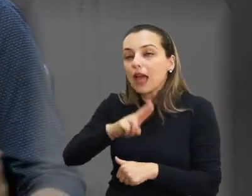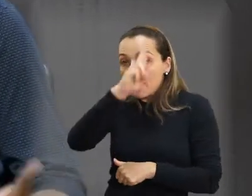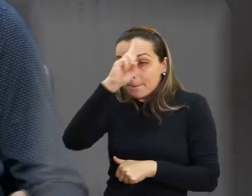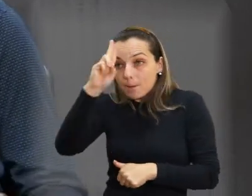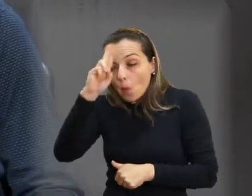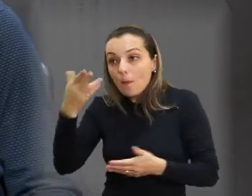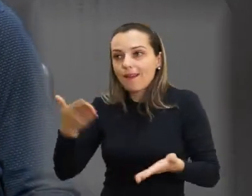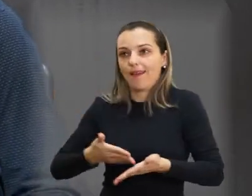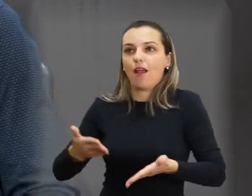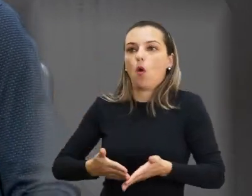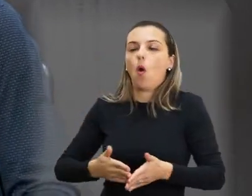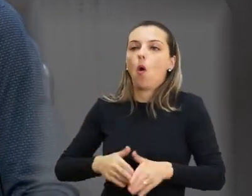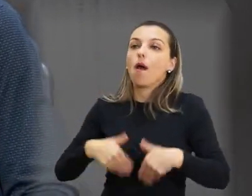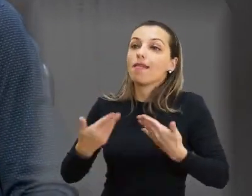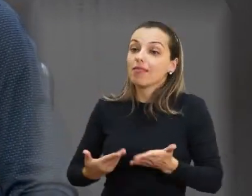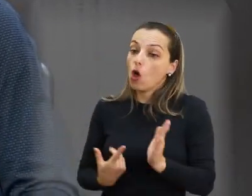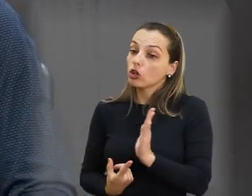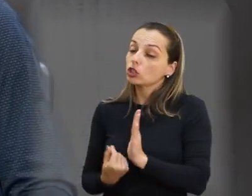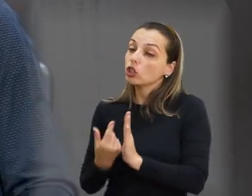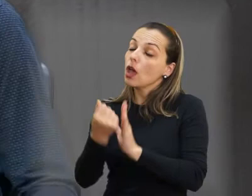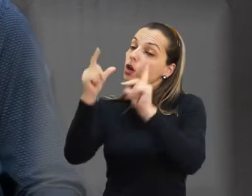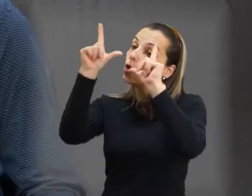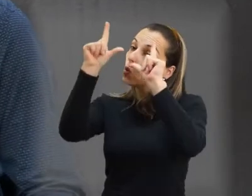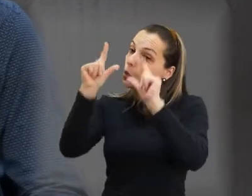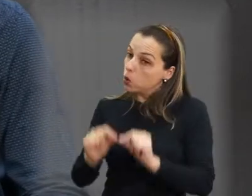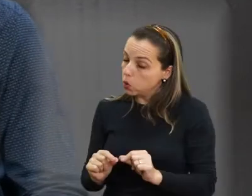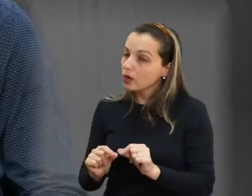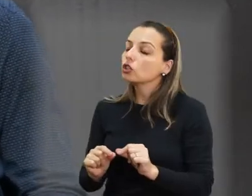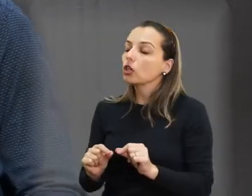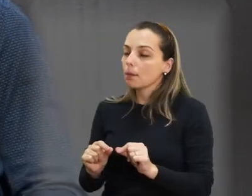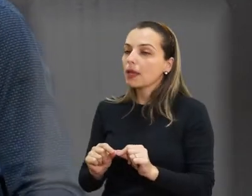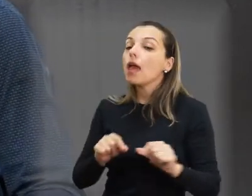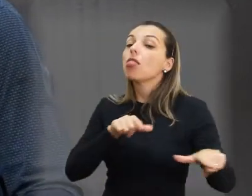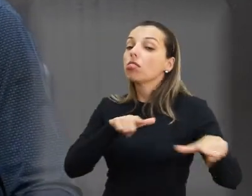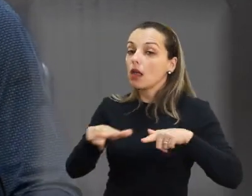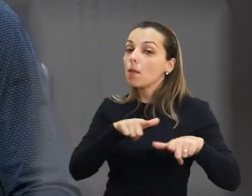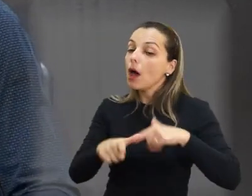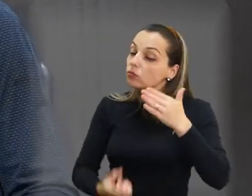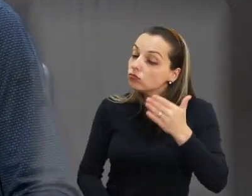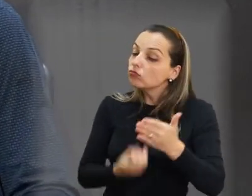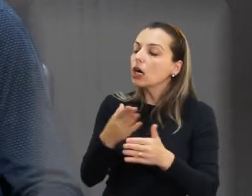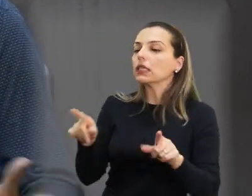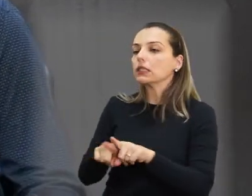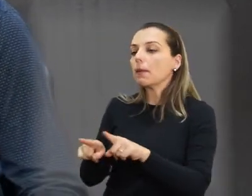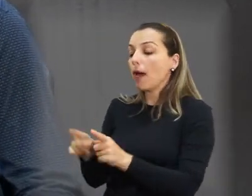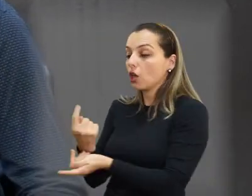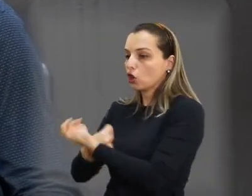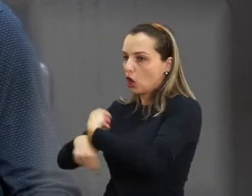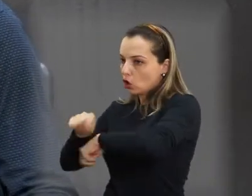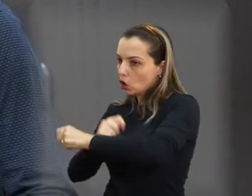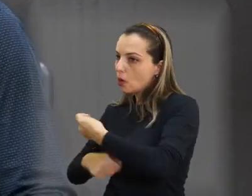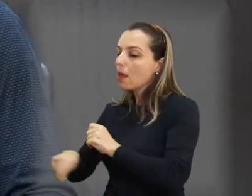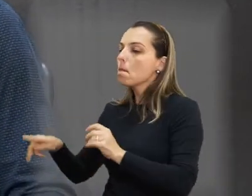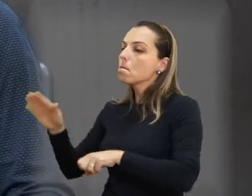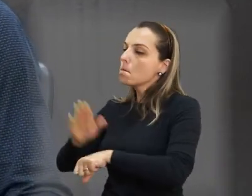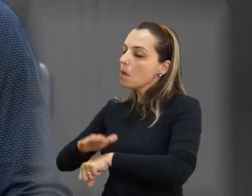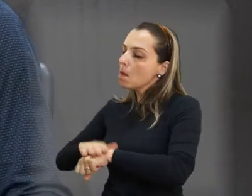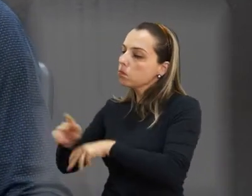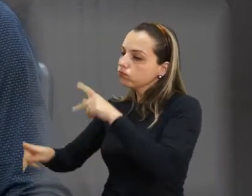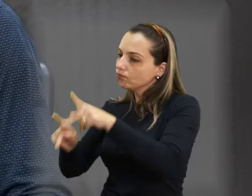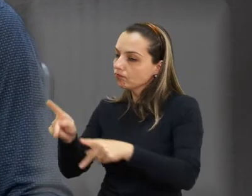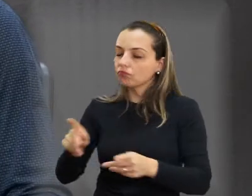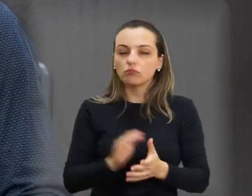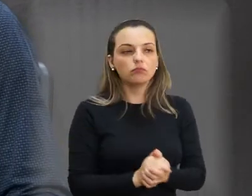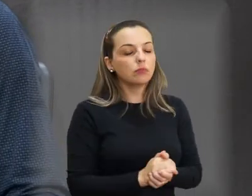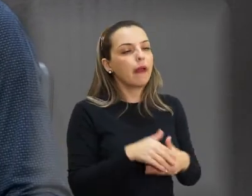Então, está indo muito além, gerando mais economia para a cidade, além de gerar trabalho e além de gerar também economia para os munícipes, né? E vai além,